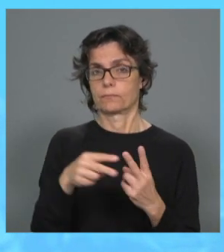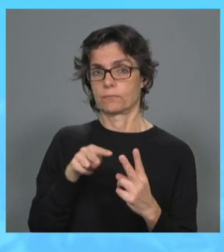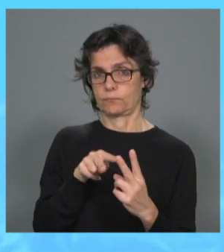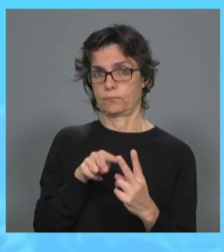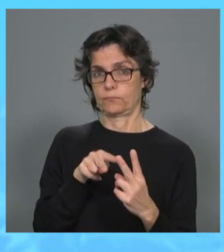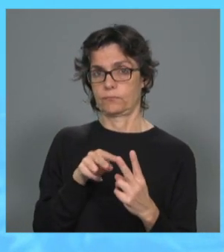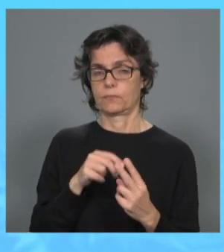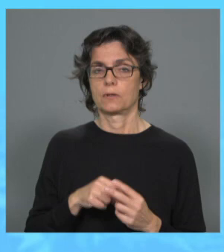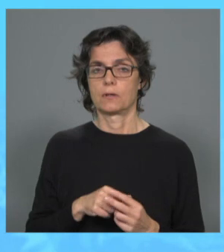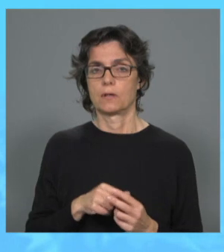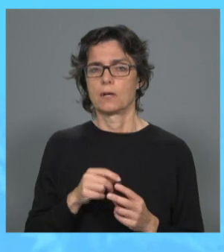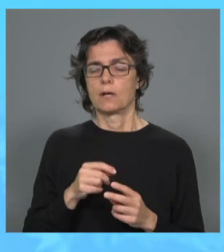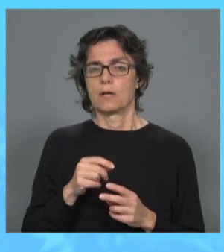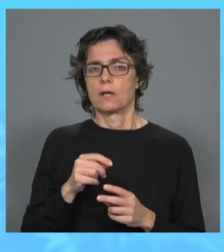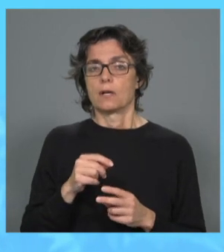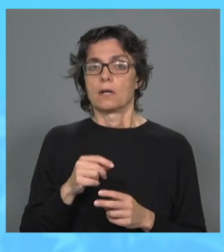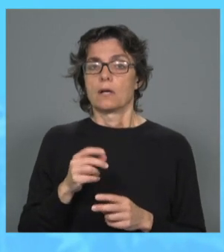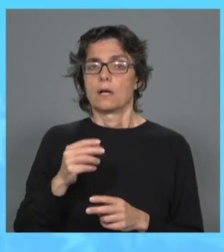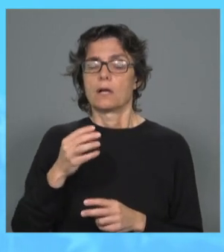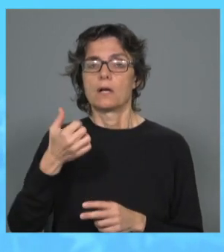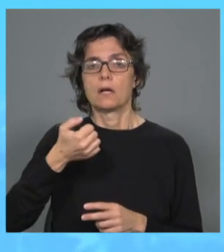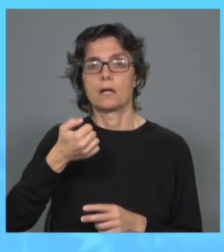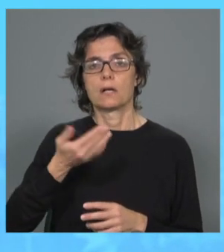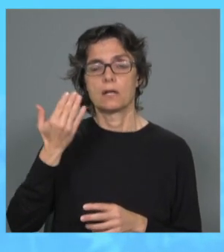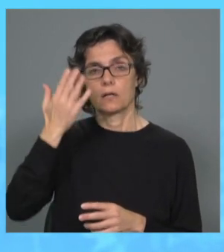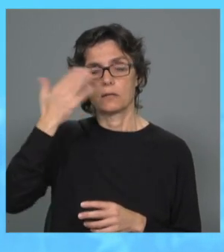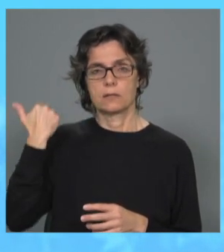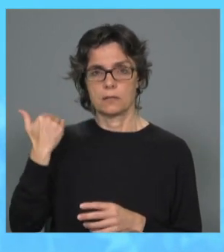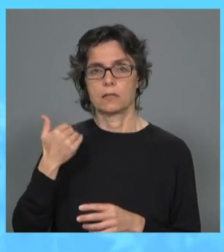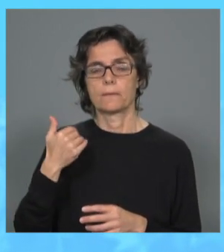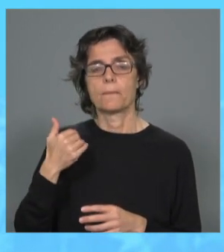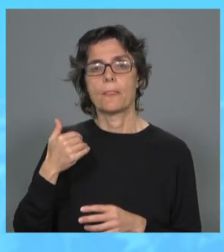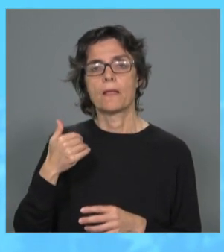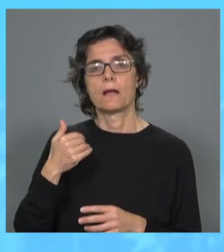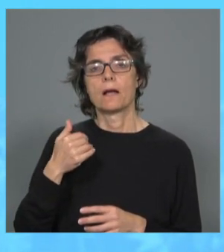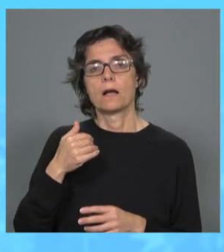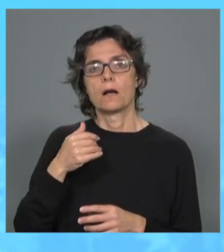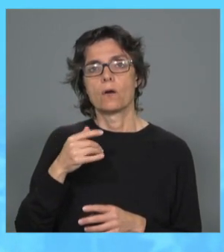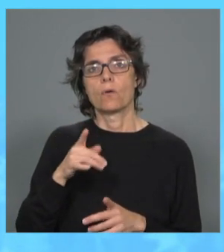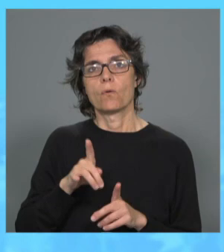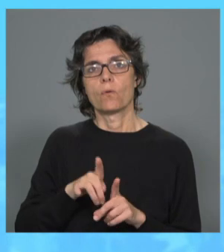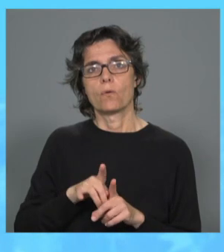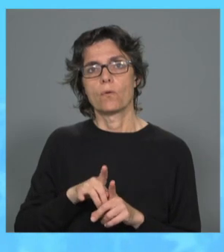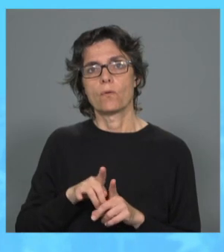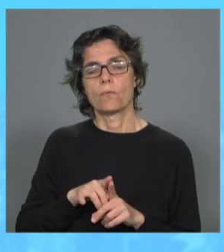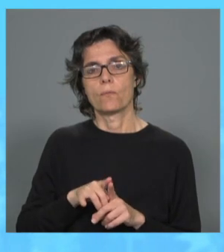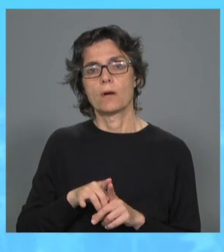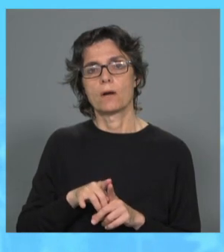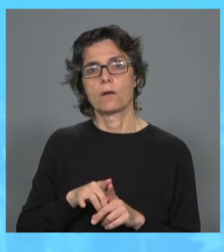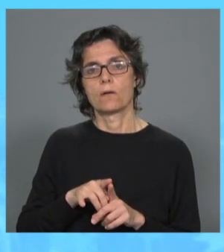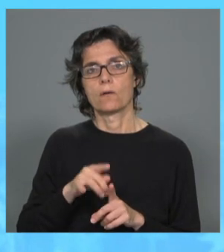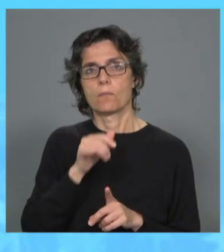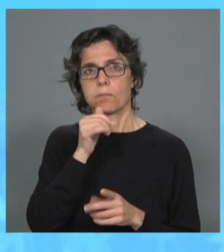há 15 dias faleceu uma irmã lá em casa que tinha 97 anos, ou 98 anos, que estava